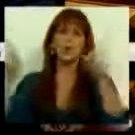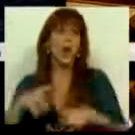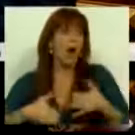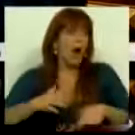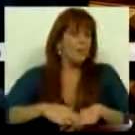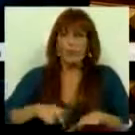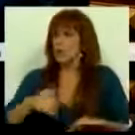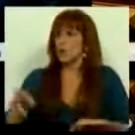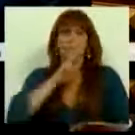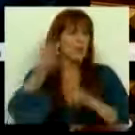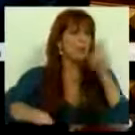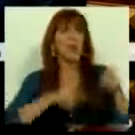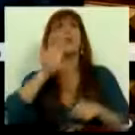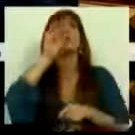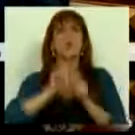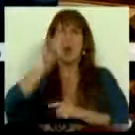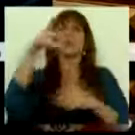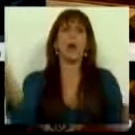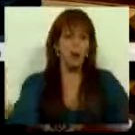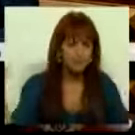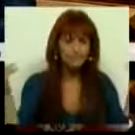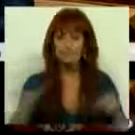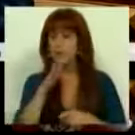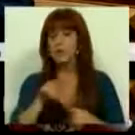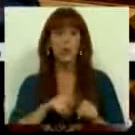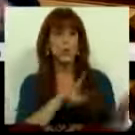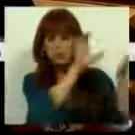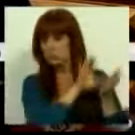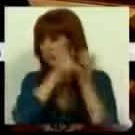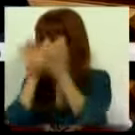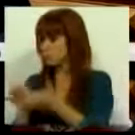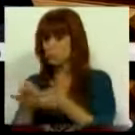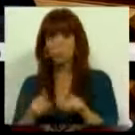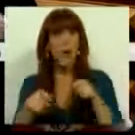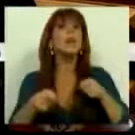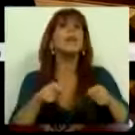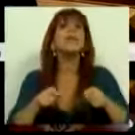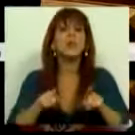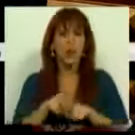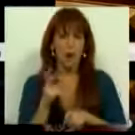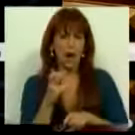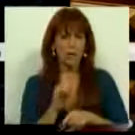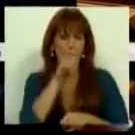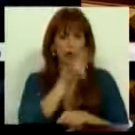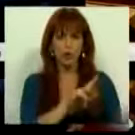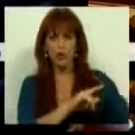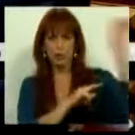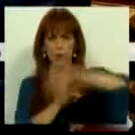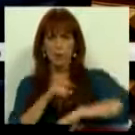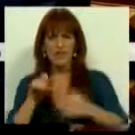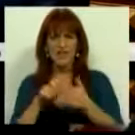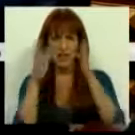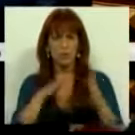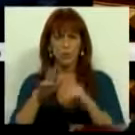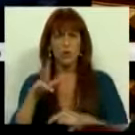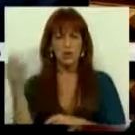aflitos com a reação que houve em toda a região norte, anunciaram esta transferência da gestão da RTP2 para o Centro de Produção do